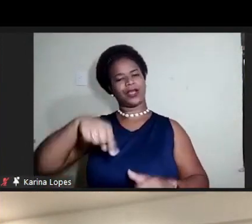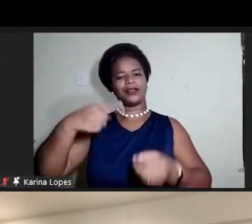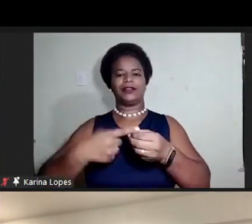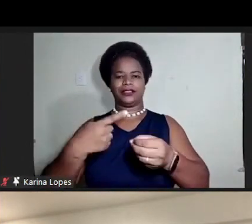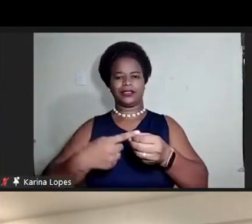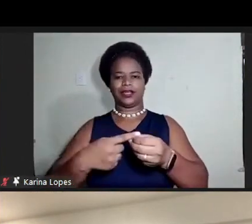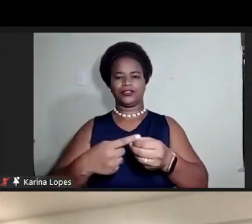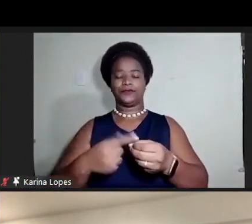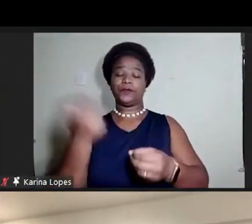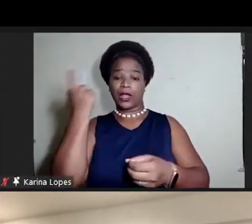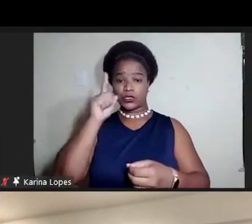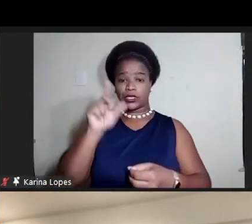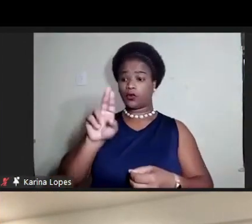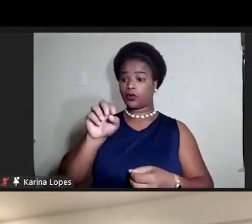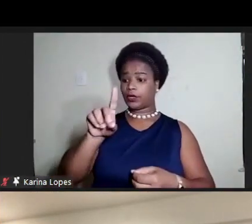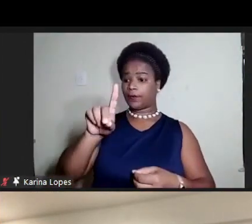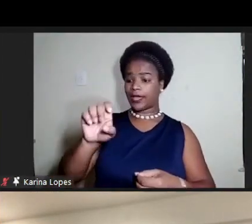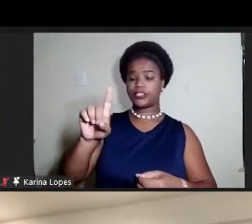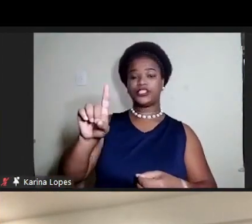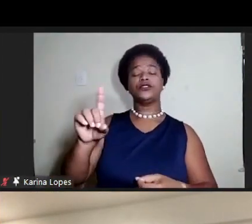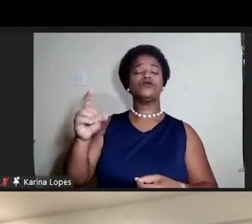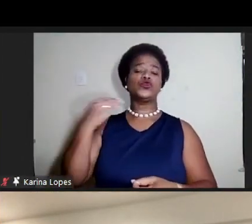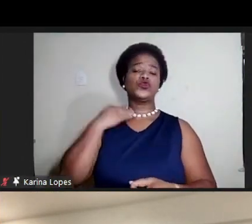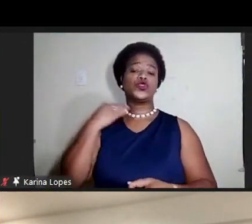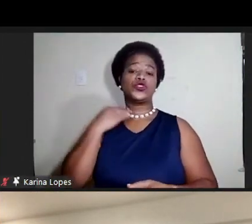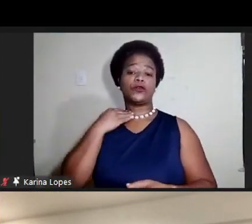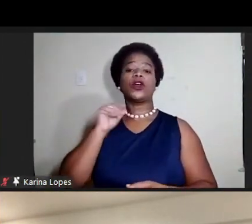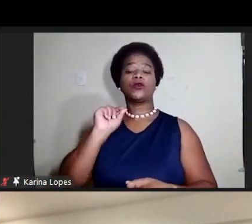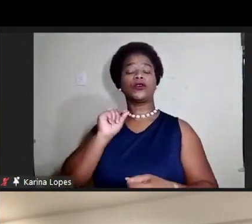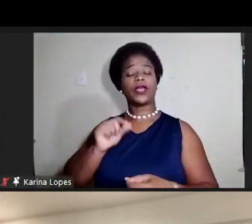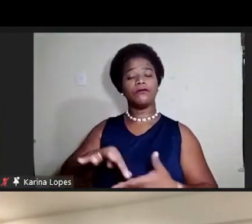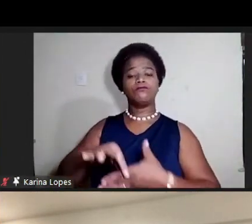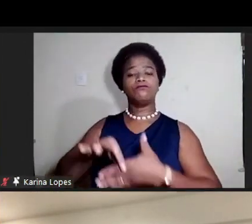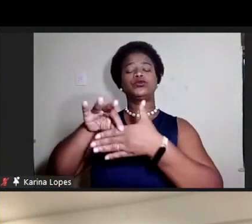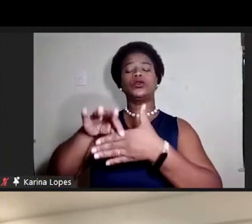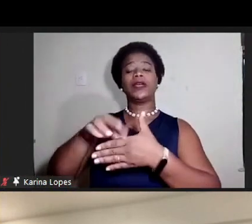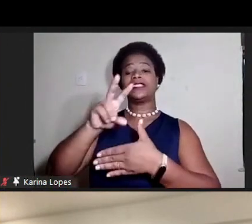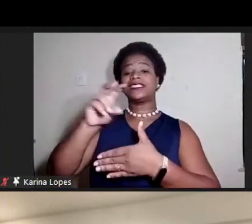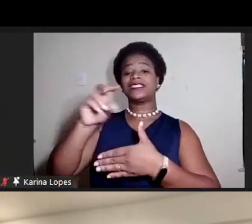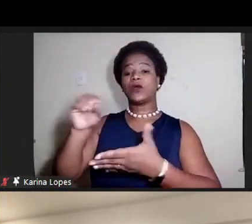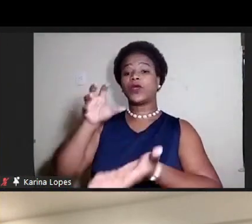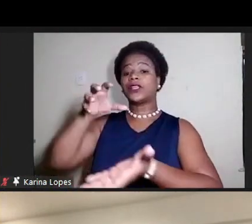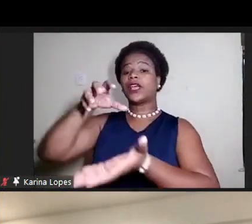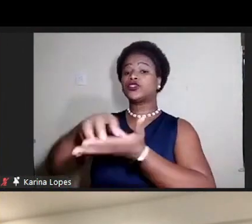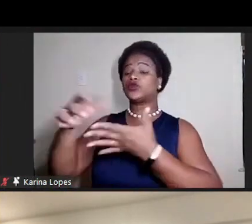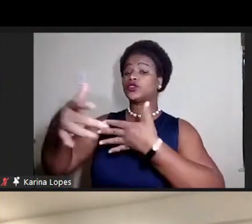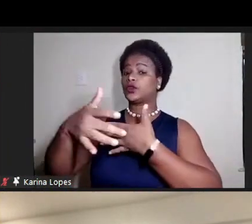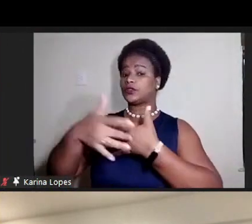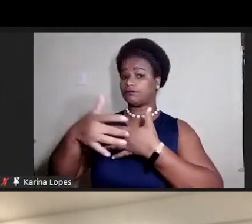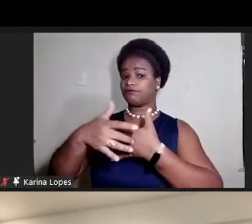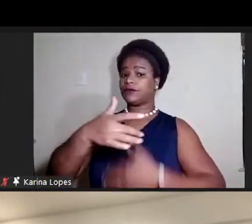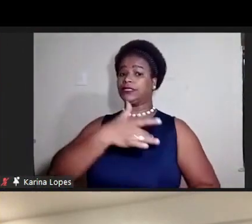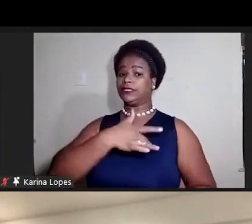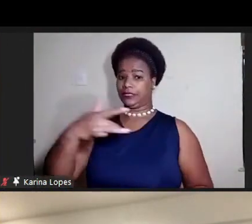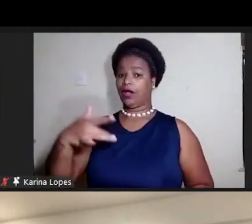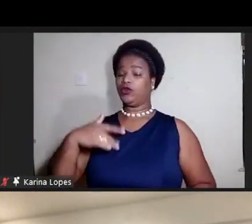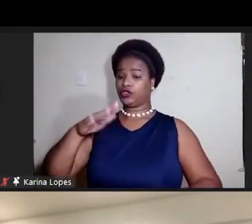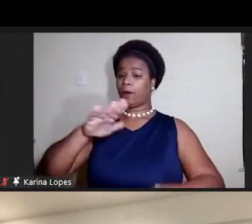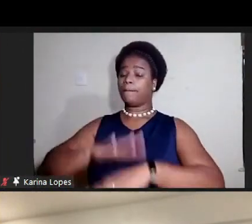Fora à condição de uma das 50 instituições de saúde mais sólidas e bem-sucedidas do